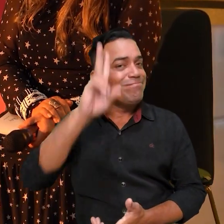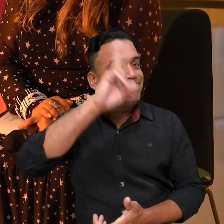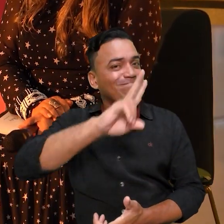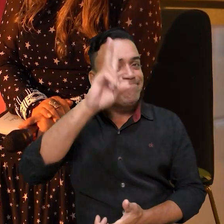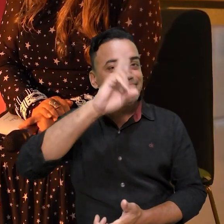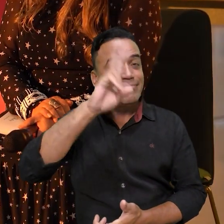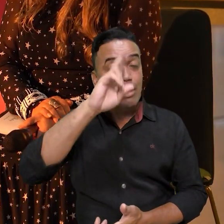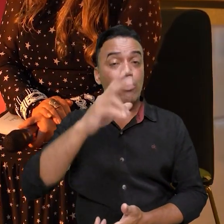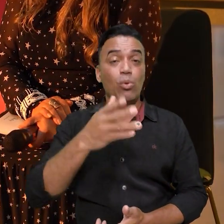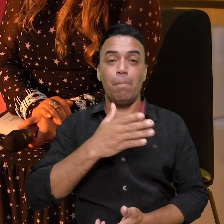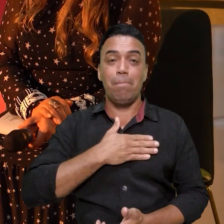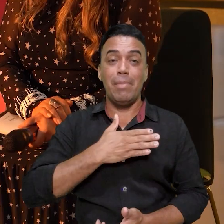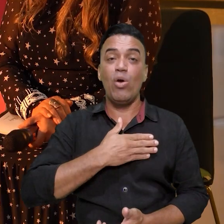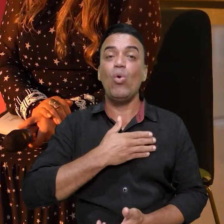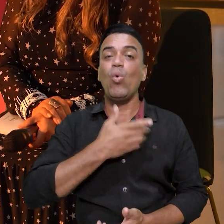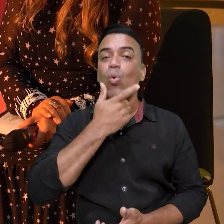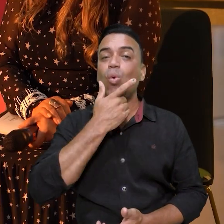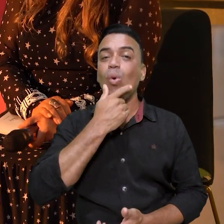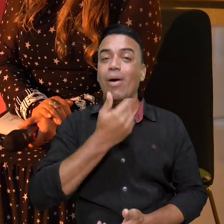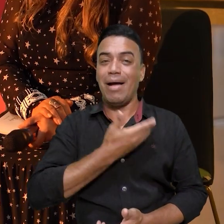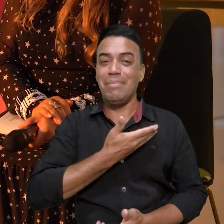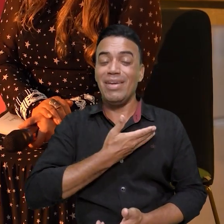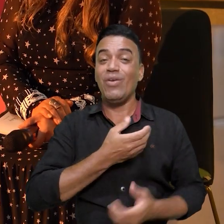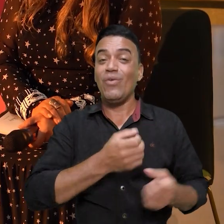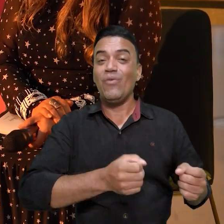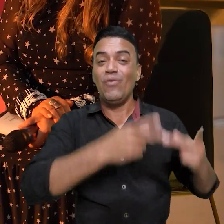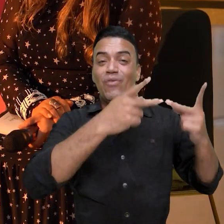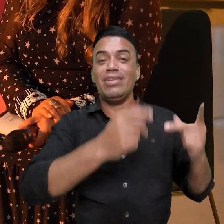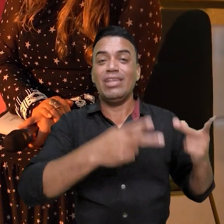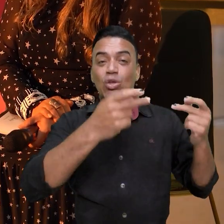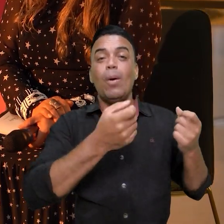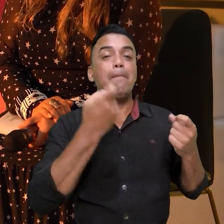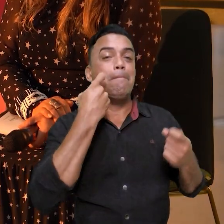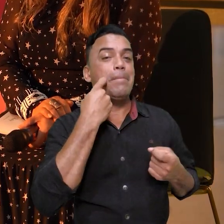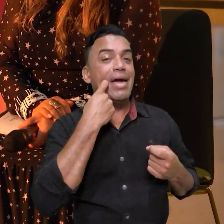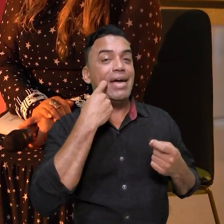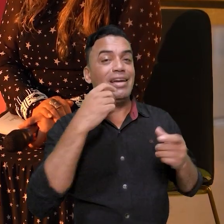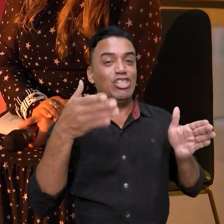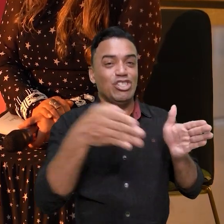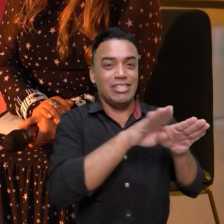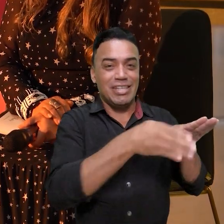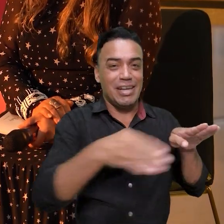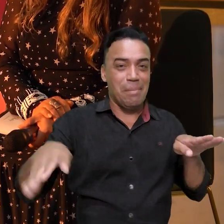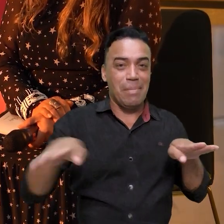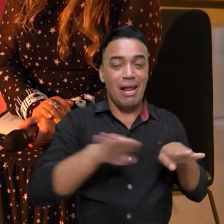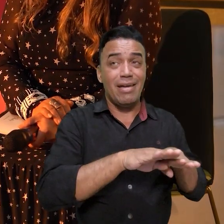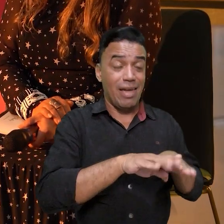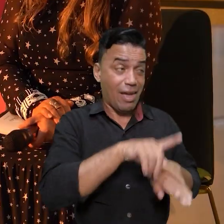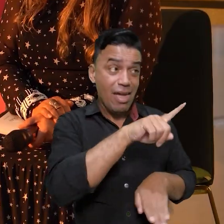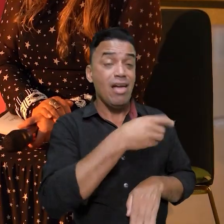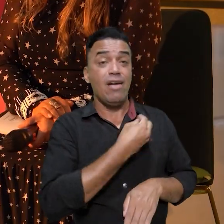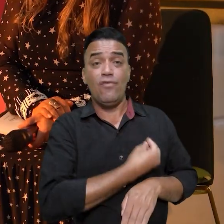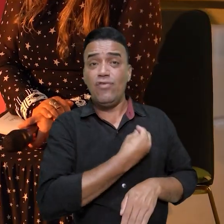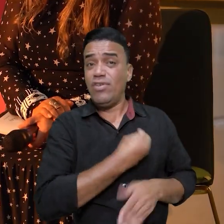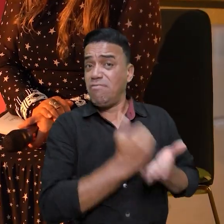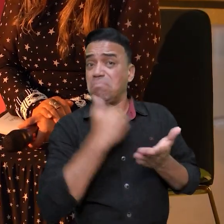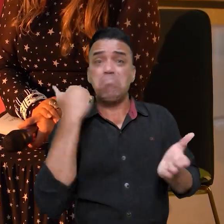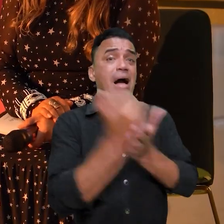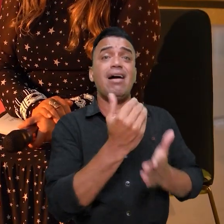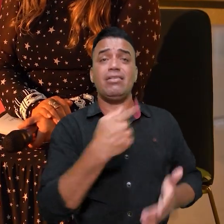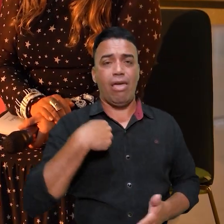do meu vendedor de peixe lá de Pipa, que eu saí de lá convencido que ele vivia muito mais do que eu. Sim,